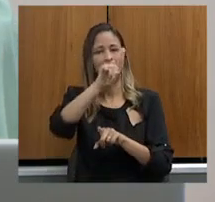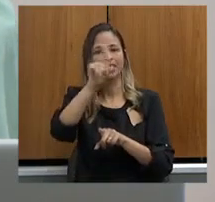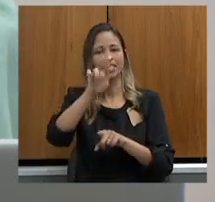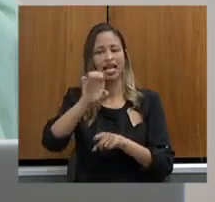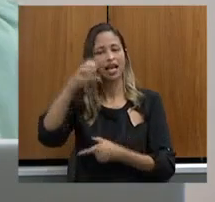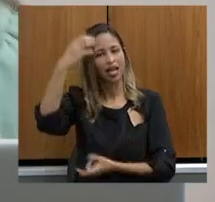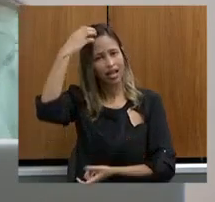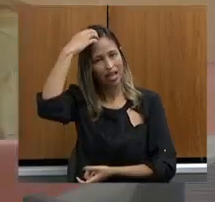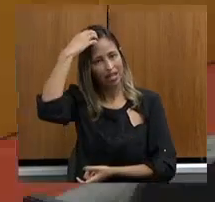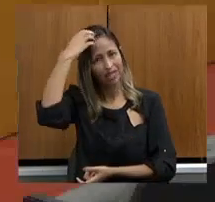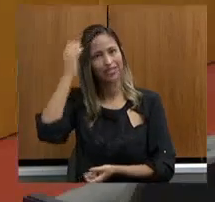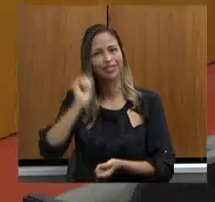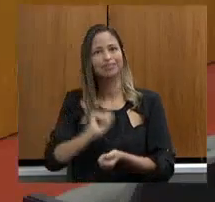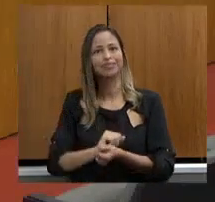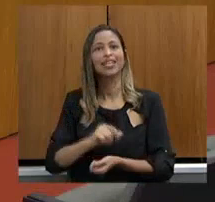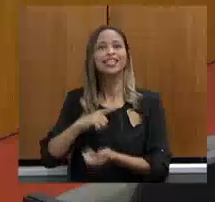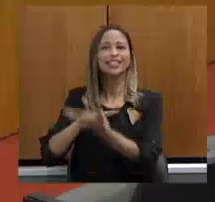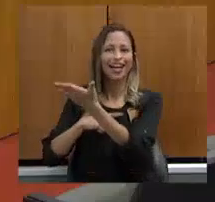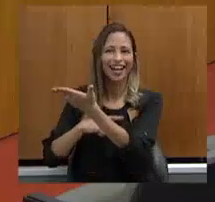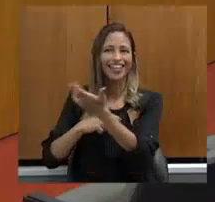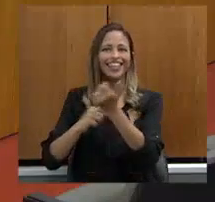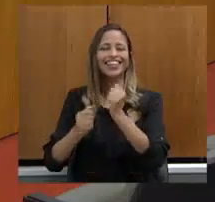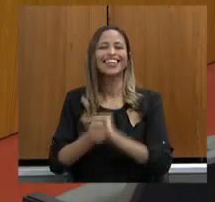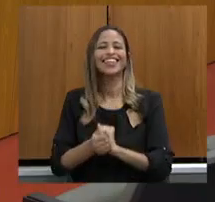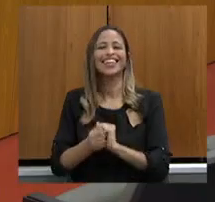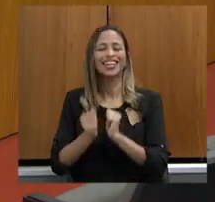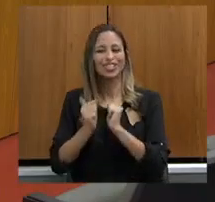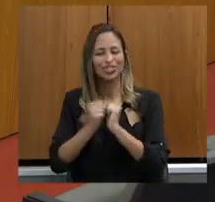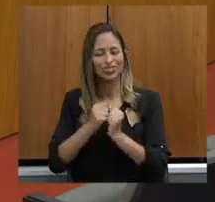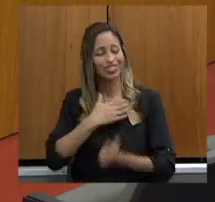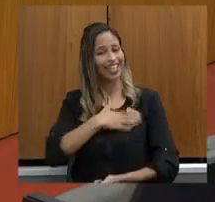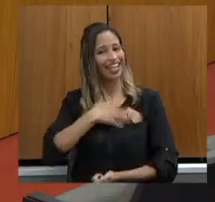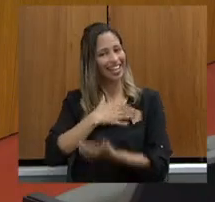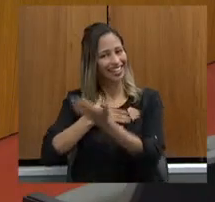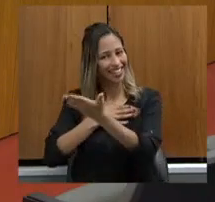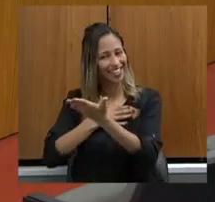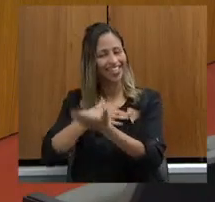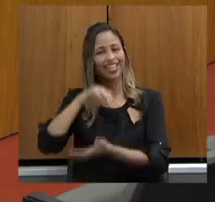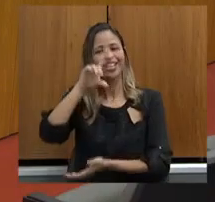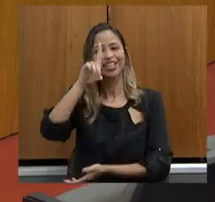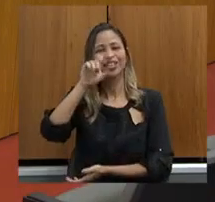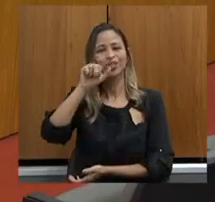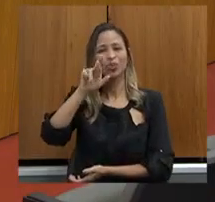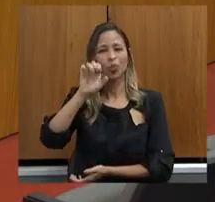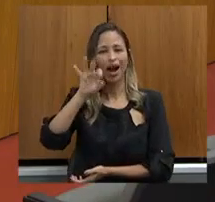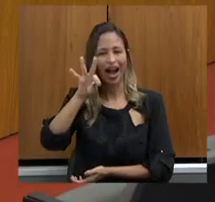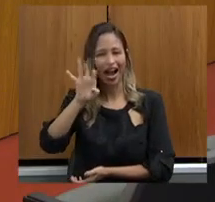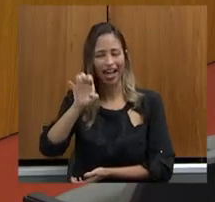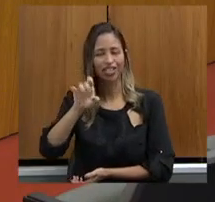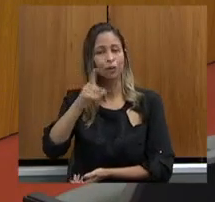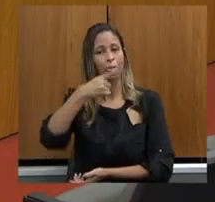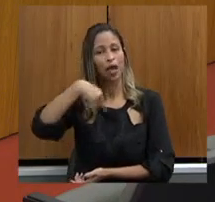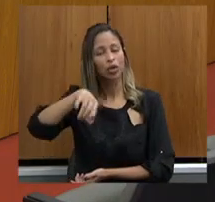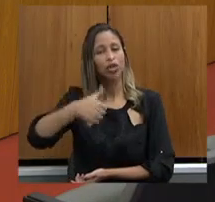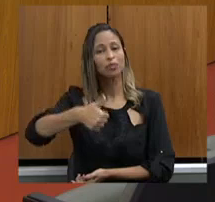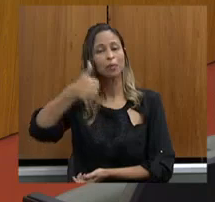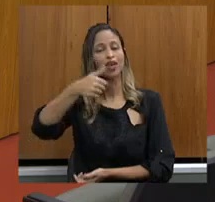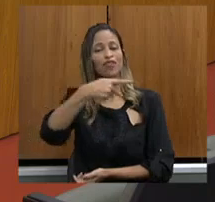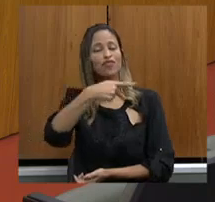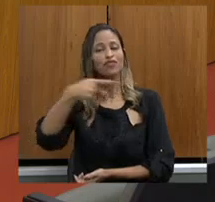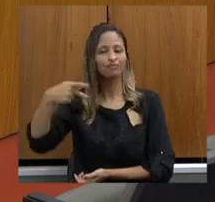Reis Tai conosco queridos é Reis Duarte Mexi o nosso primeiro